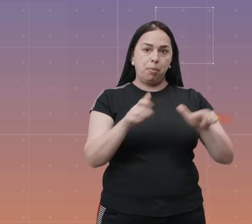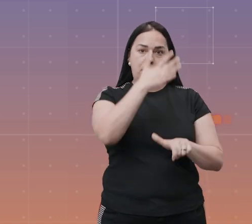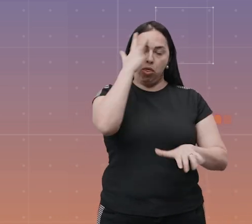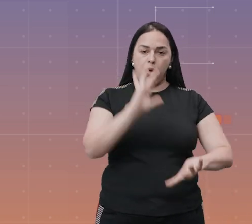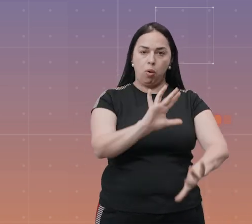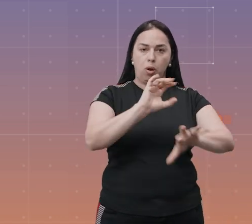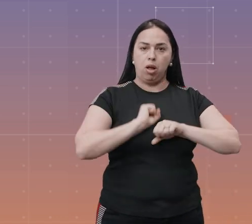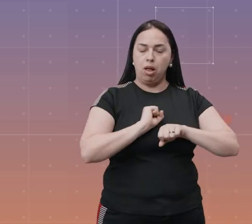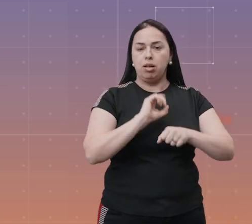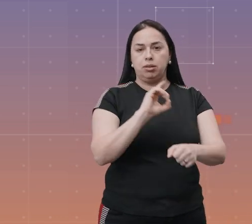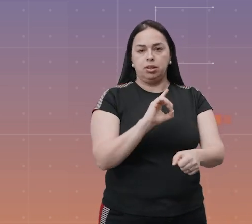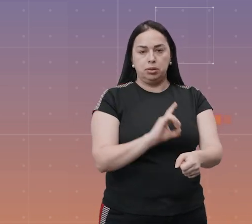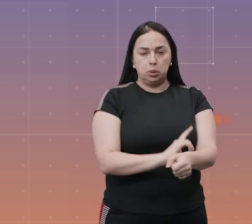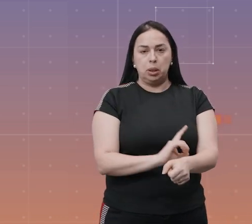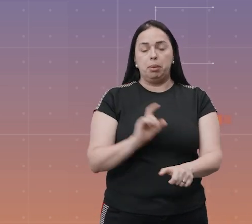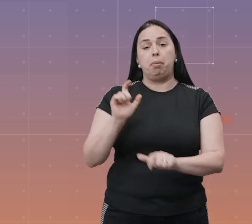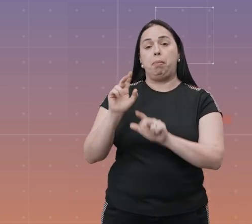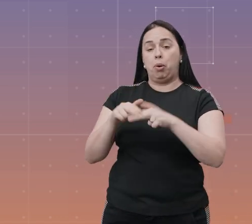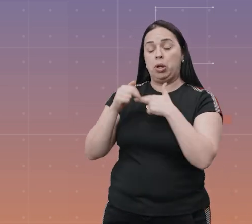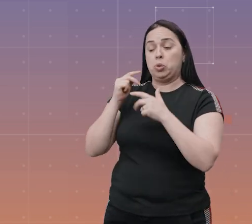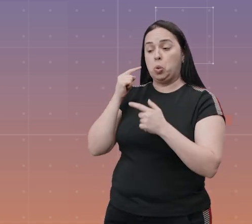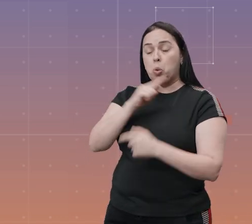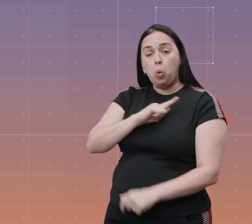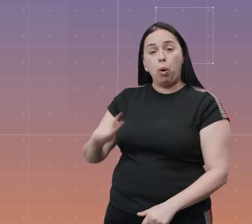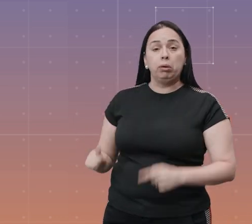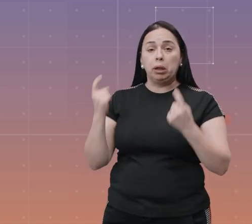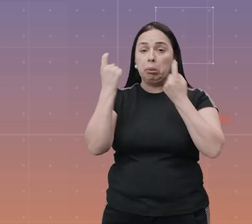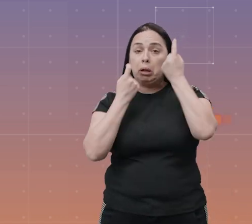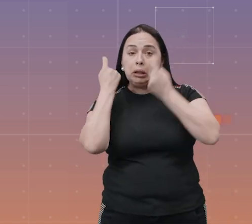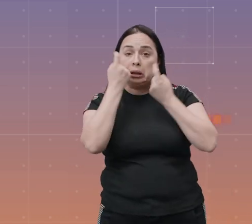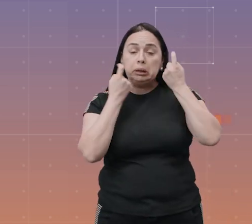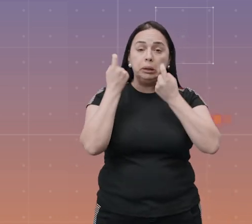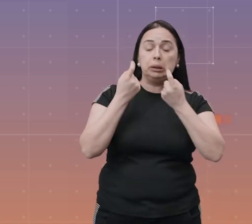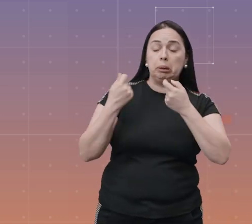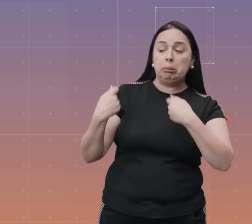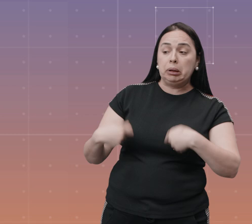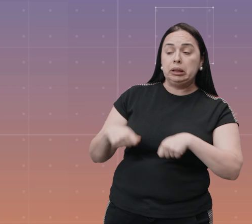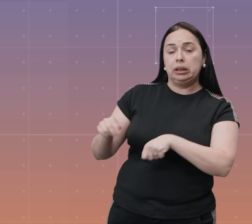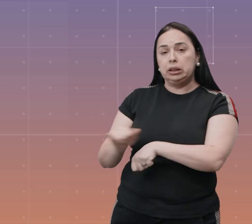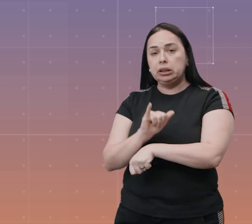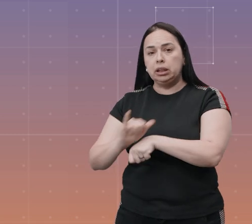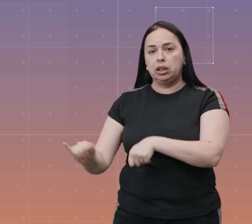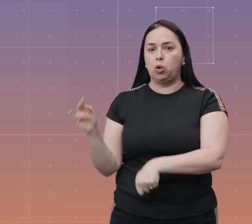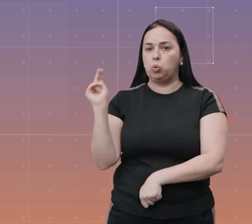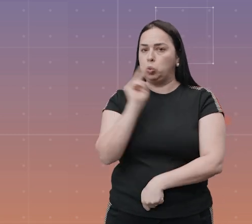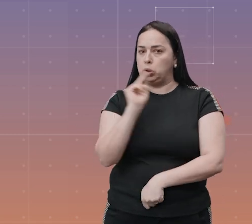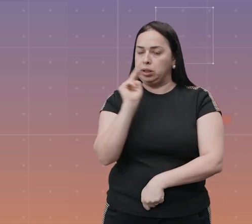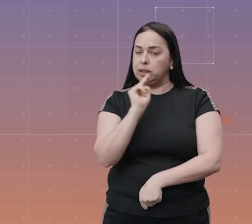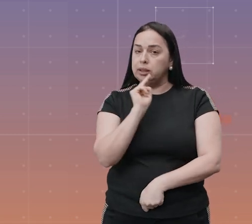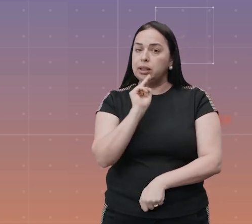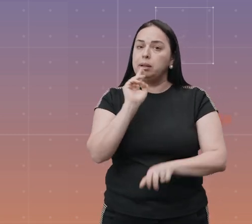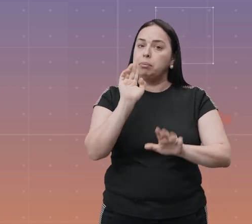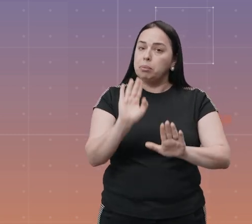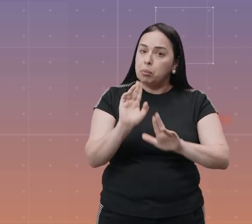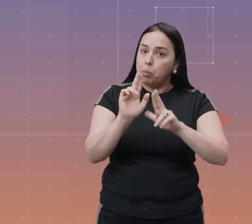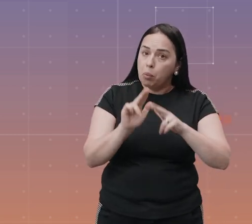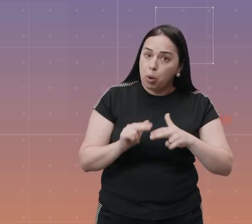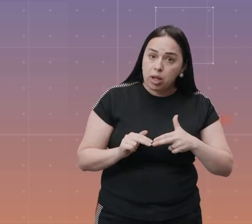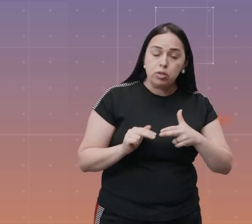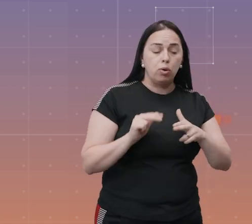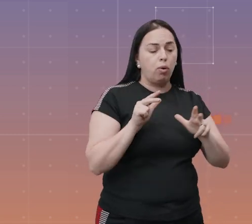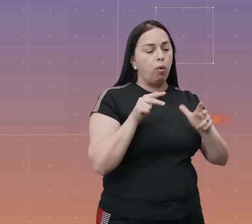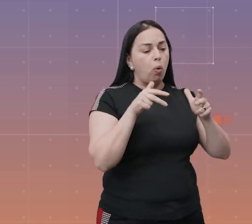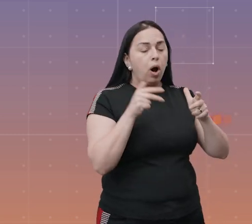milhões de casos. O número alto preocupou as autoridades e cobrou urgência nas medidas de prevenção.